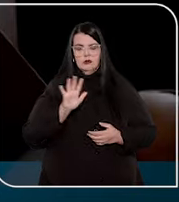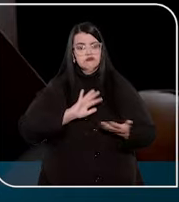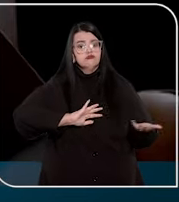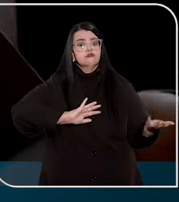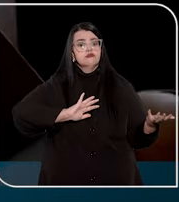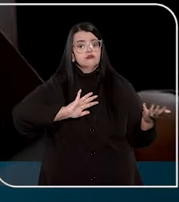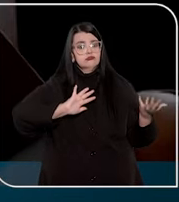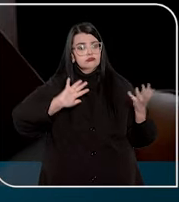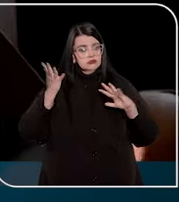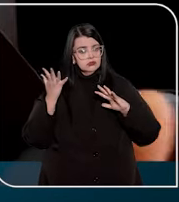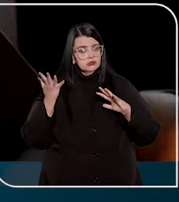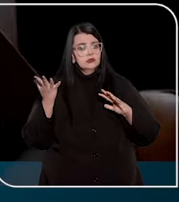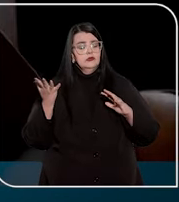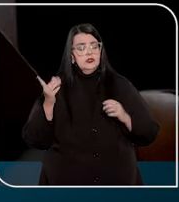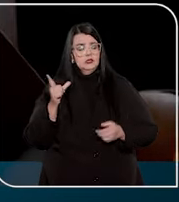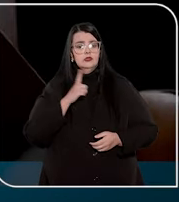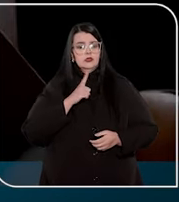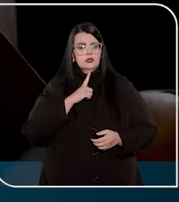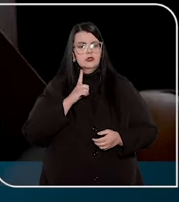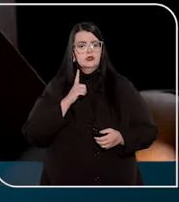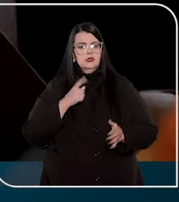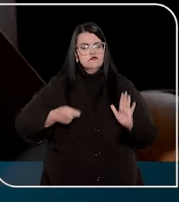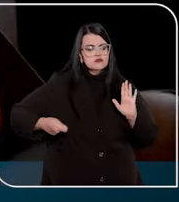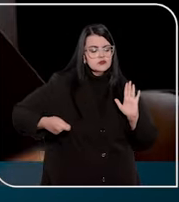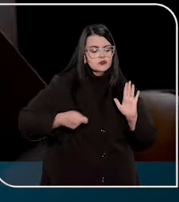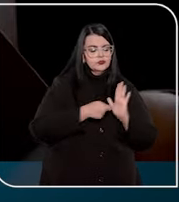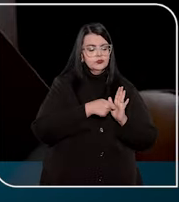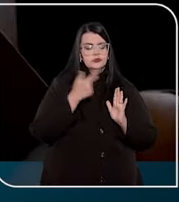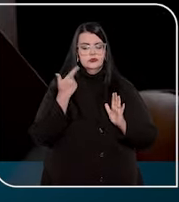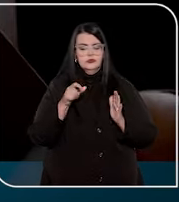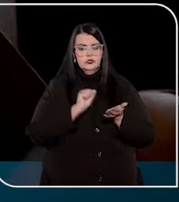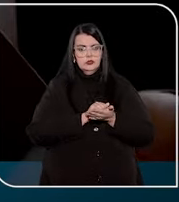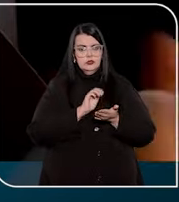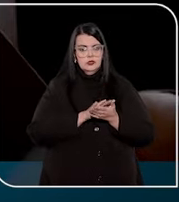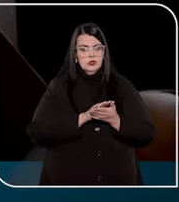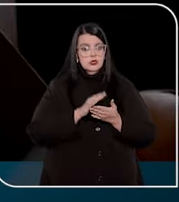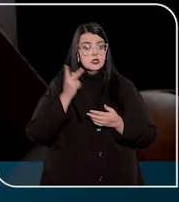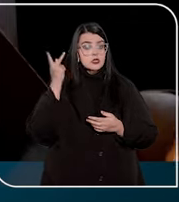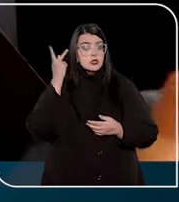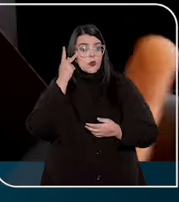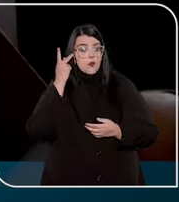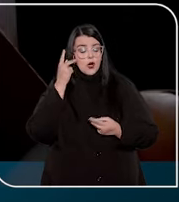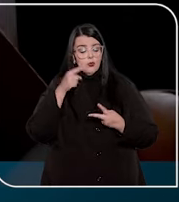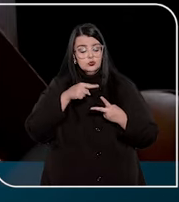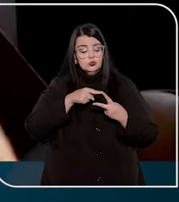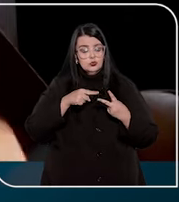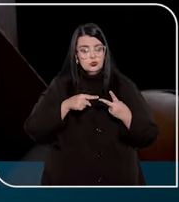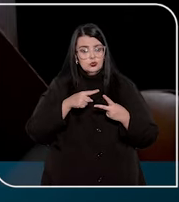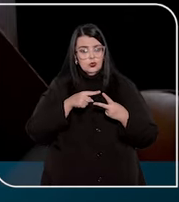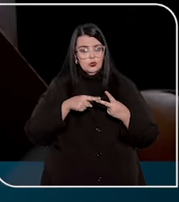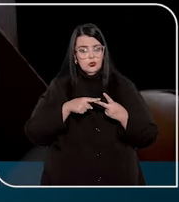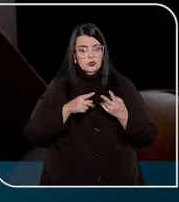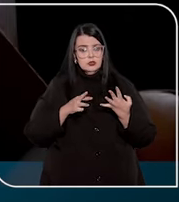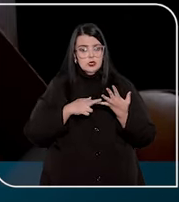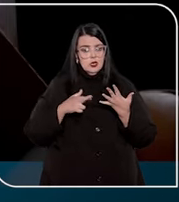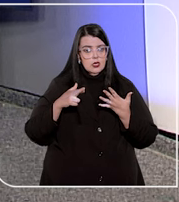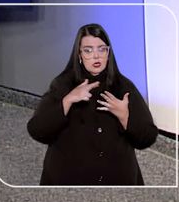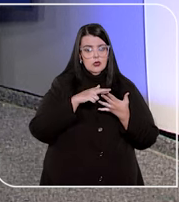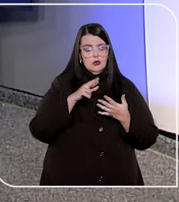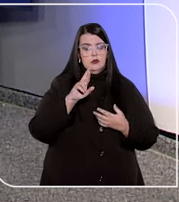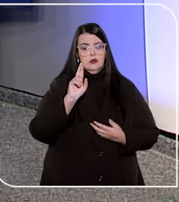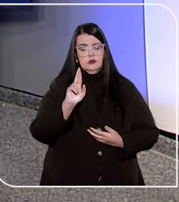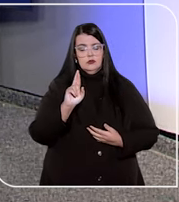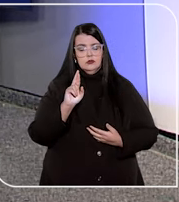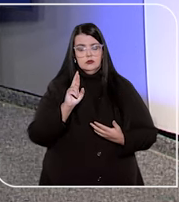poderá, deverá, se quiser, interpor perante o Tribunal de Justiça de São Paulo os dois recursos. O recurso especial que vai